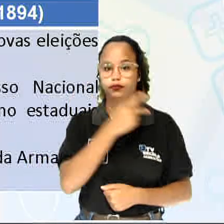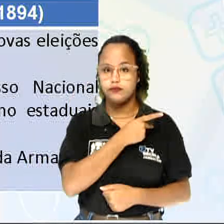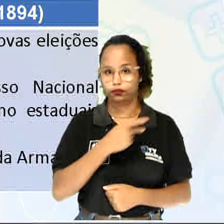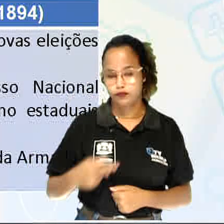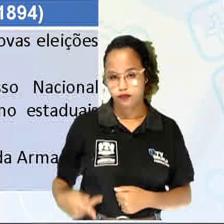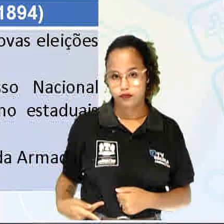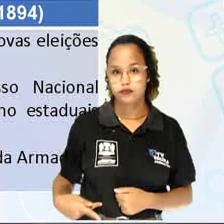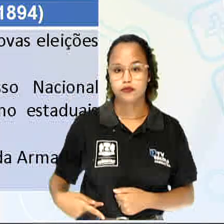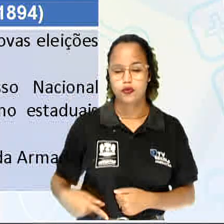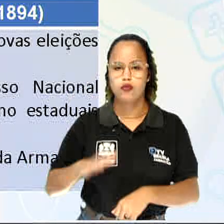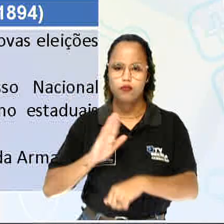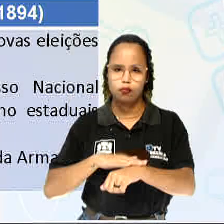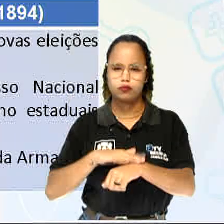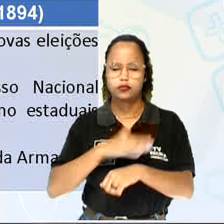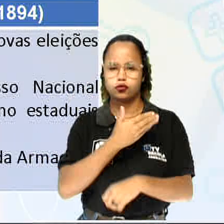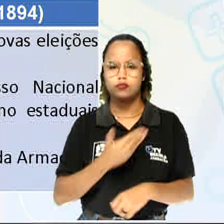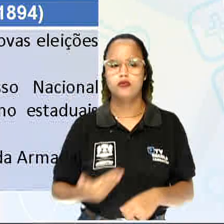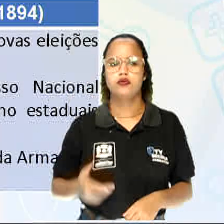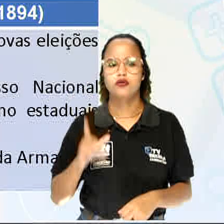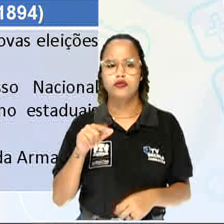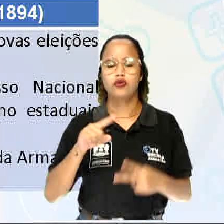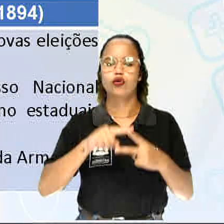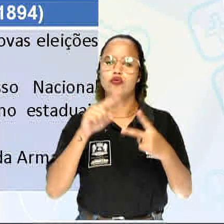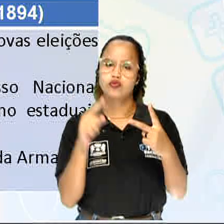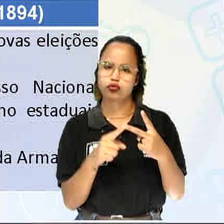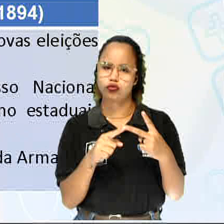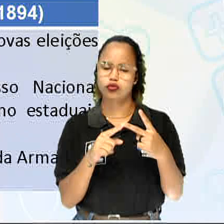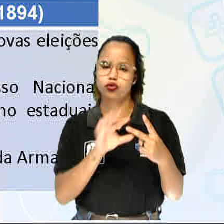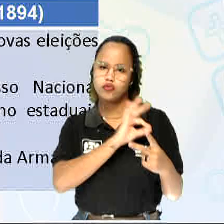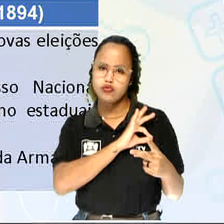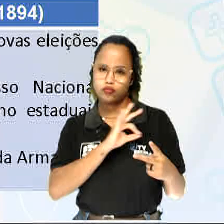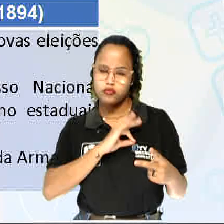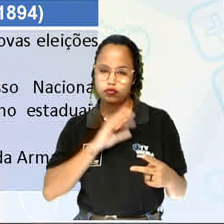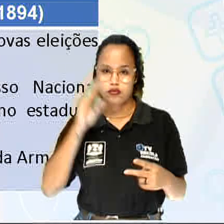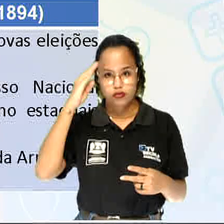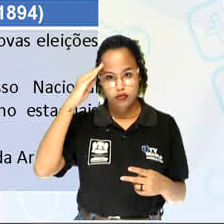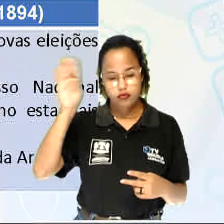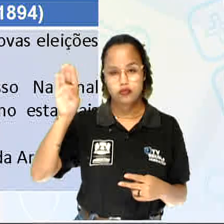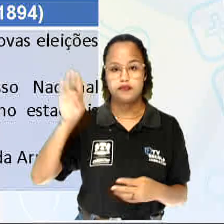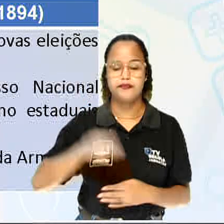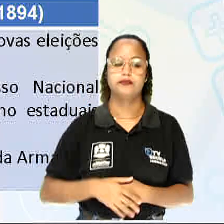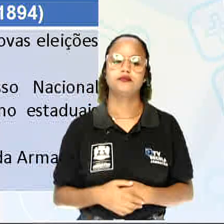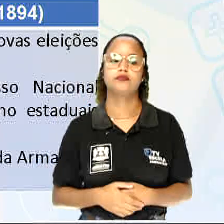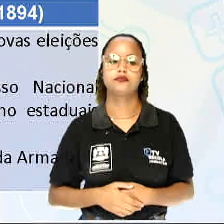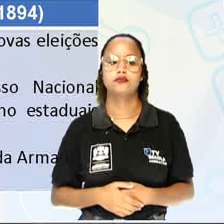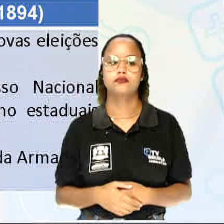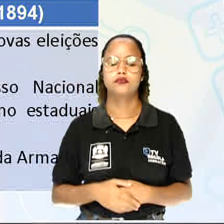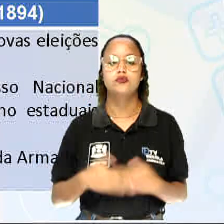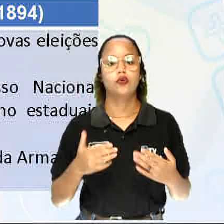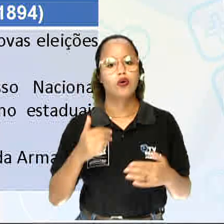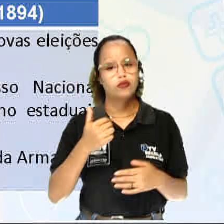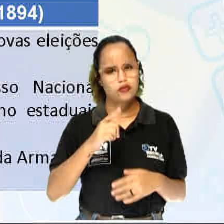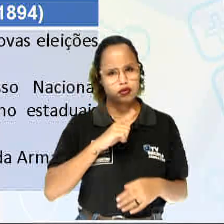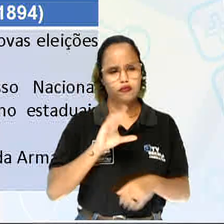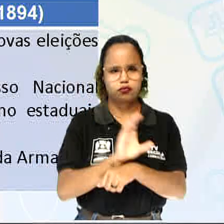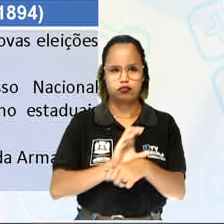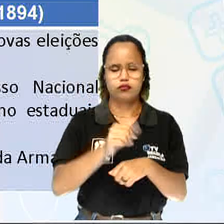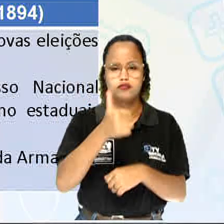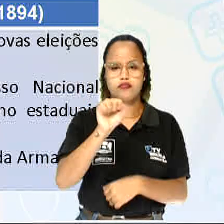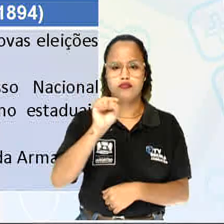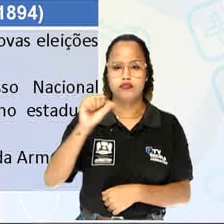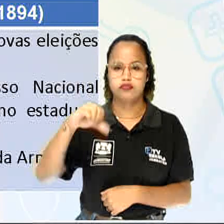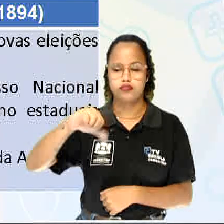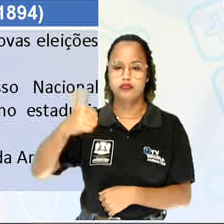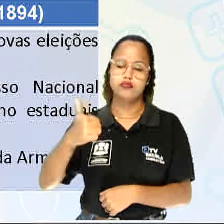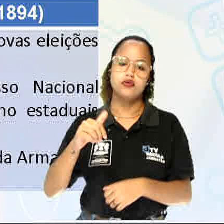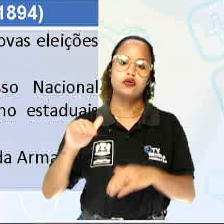no momento republicano são 2 marechais do Exército, tá? Então, promulgada a Constituição de 1891, a Assembleia Constituinte